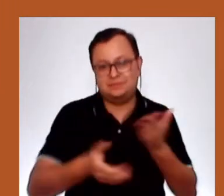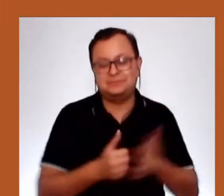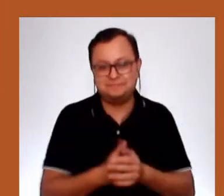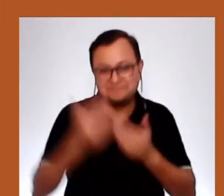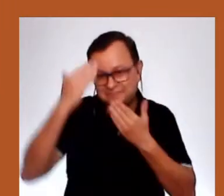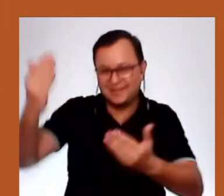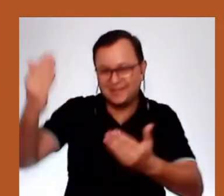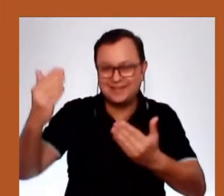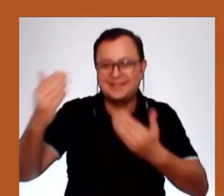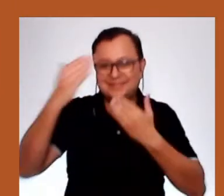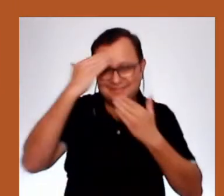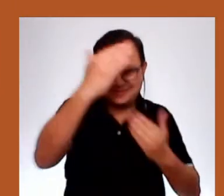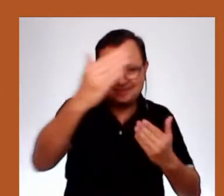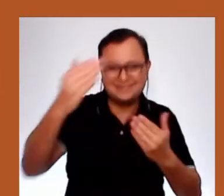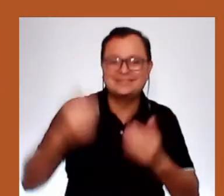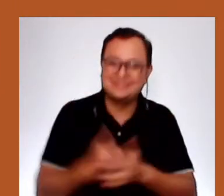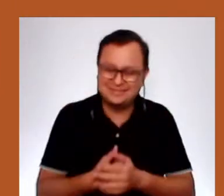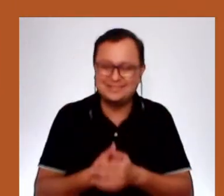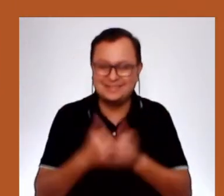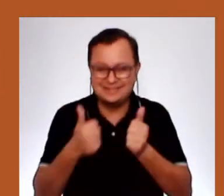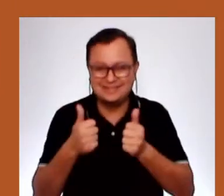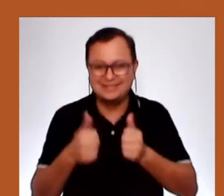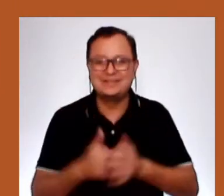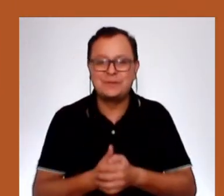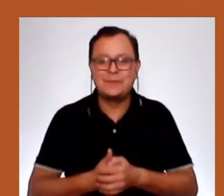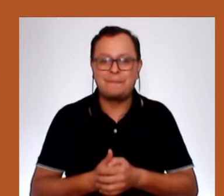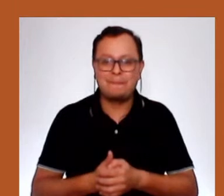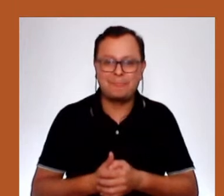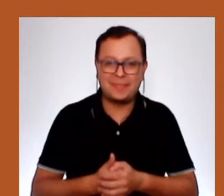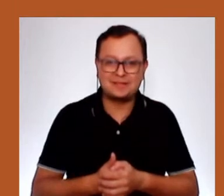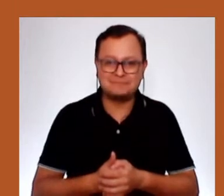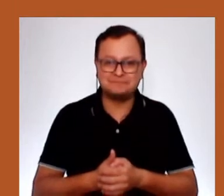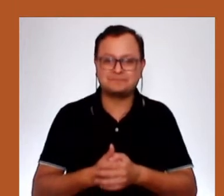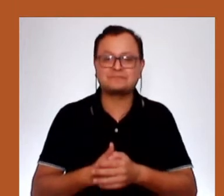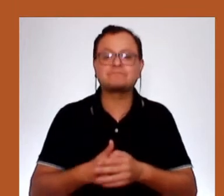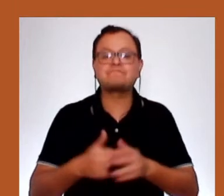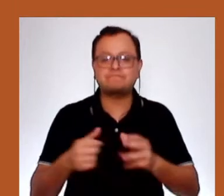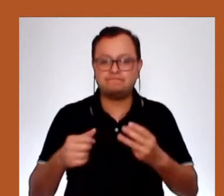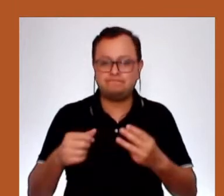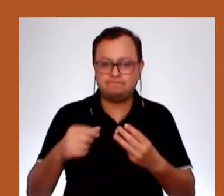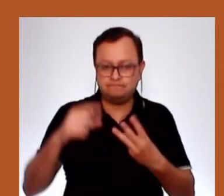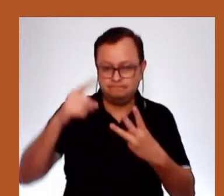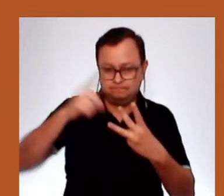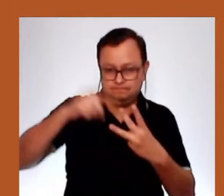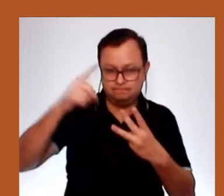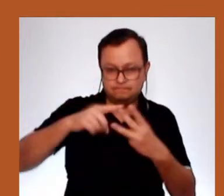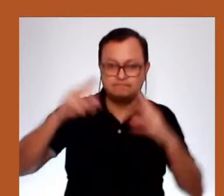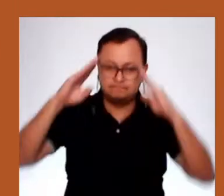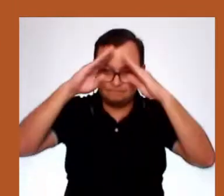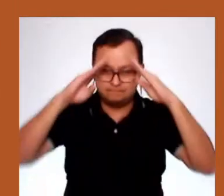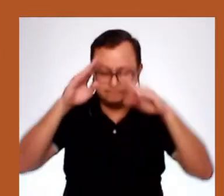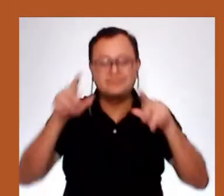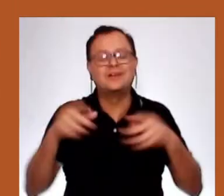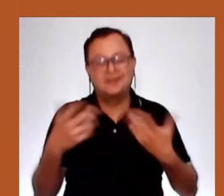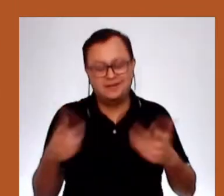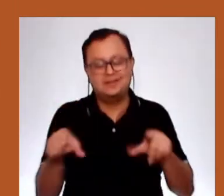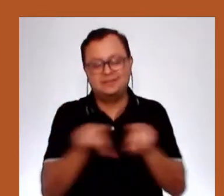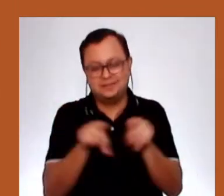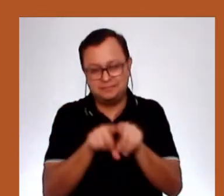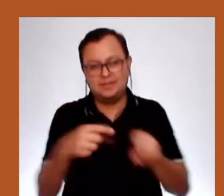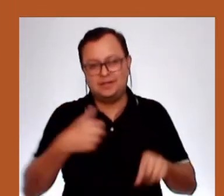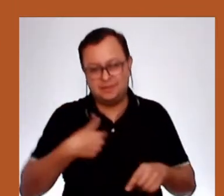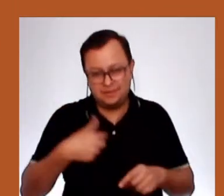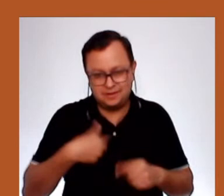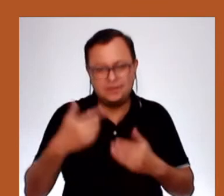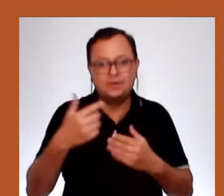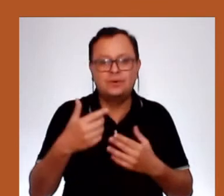Obrigada, gente. Mesa linda. Ai, obrigada. Eu estou muito contente de estar aqui hoje. Eu sou entusiasta dos cuidados paliativos e